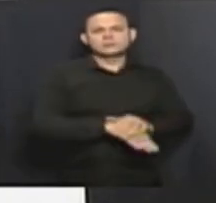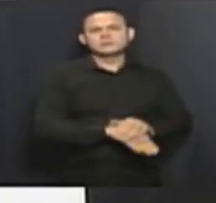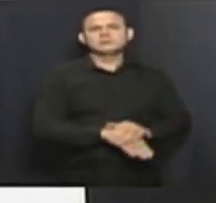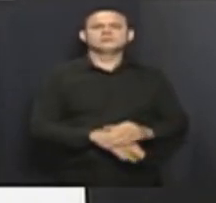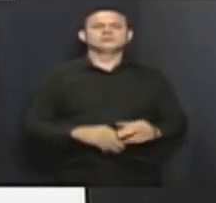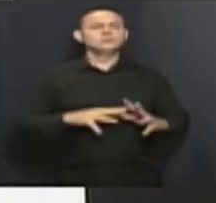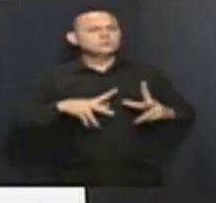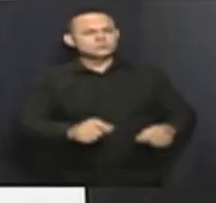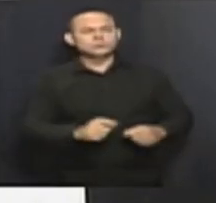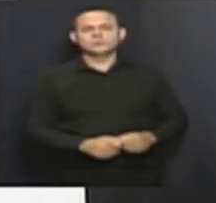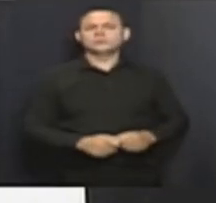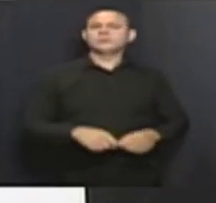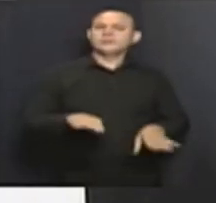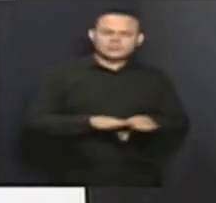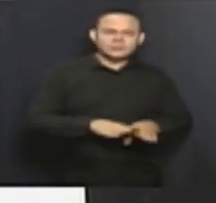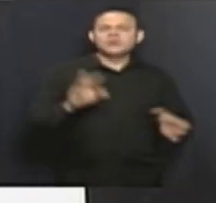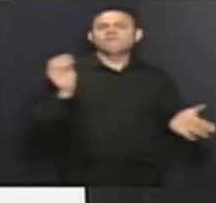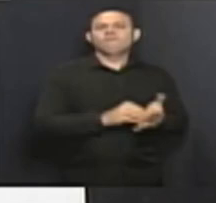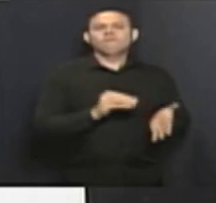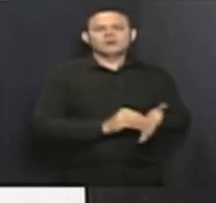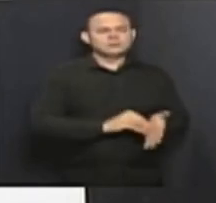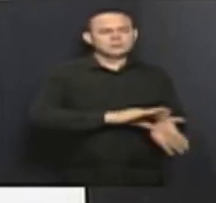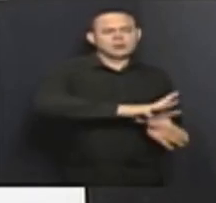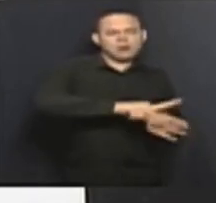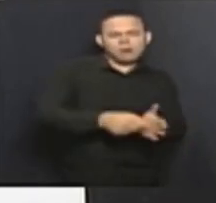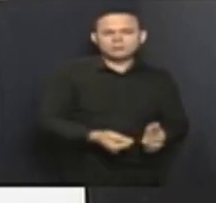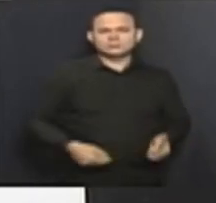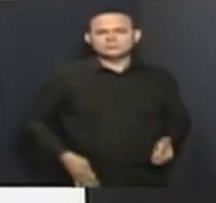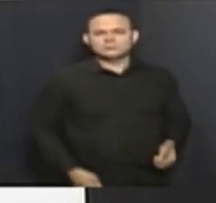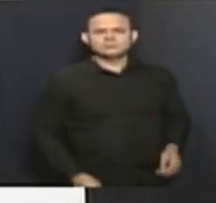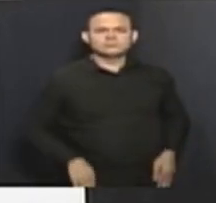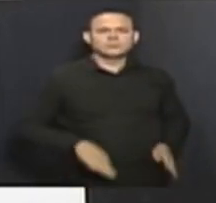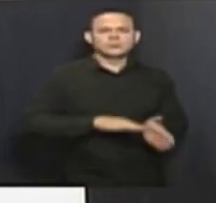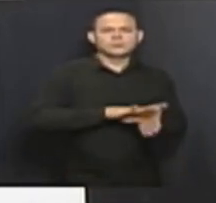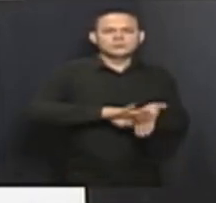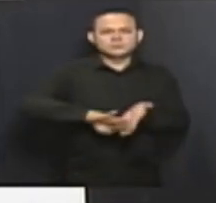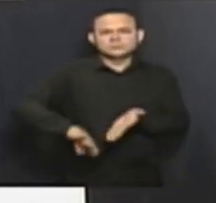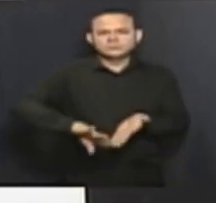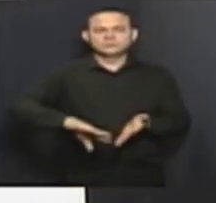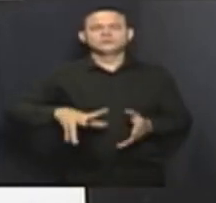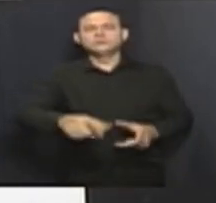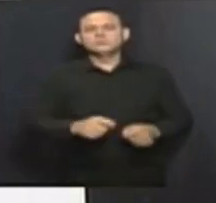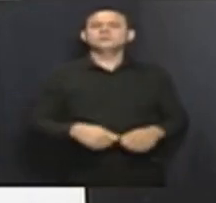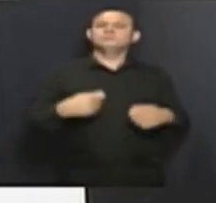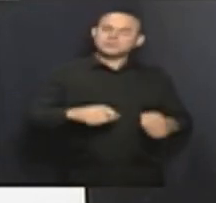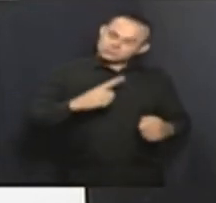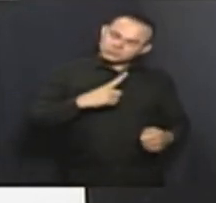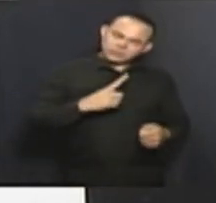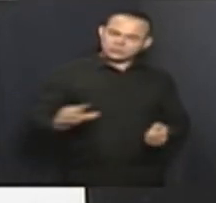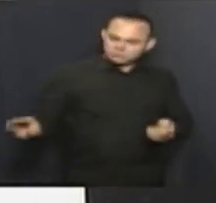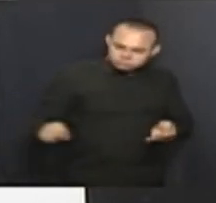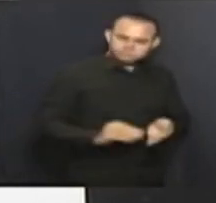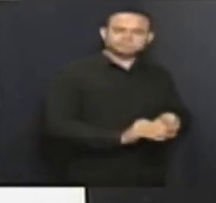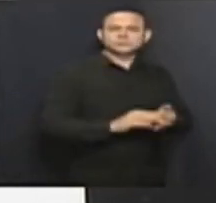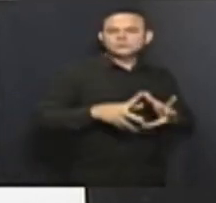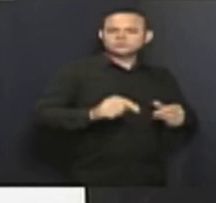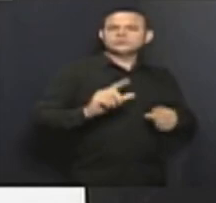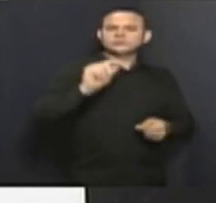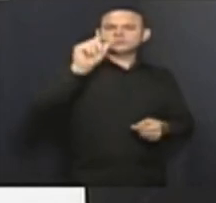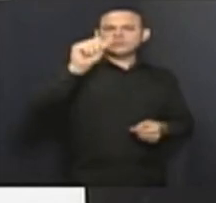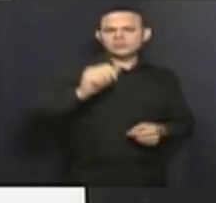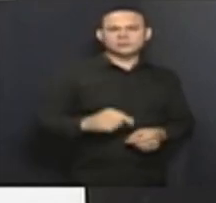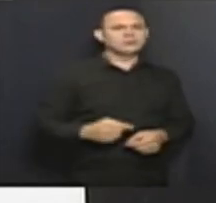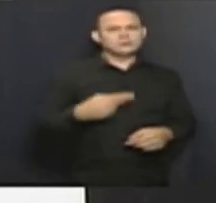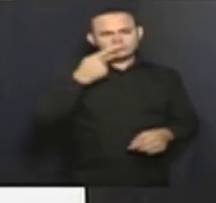desestimulando ser o grande sonegador nós vamos ter muito dinheiro pra isso quando fui ligando seu legado não fazem